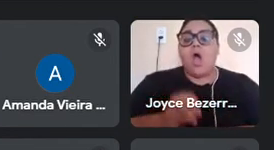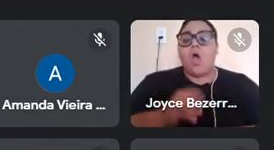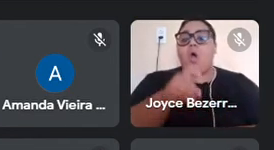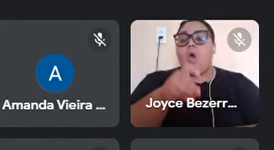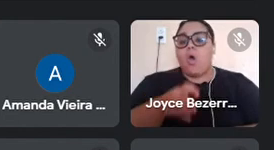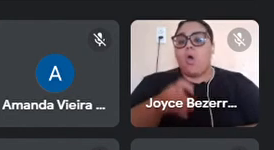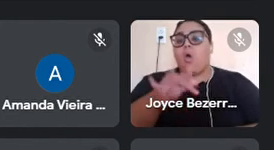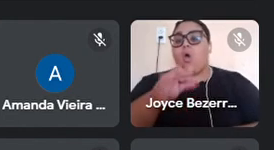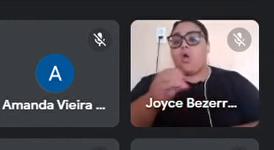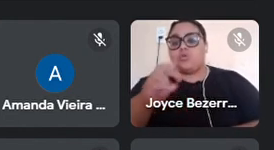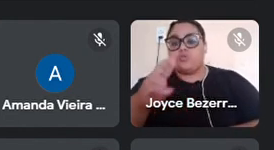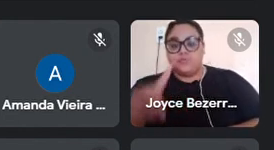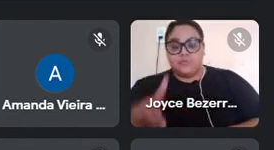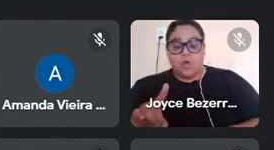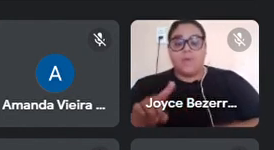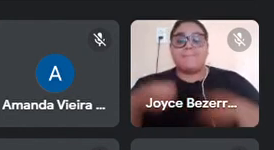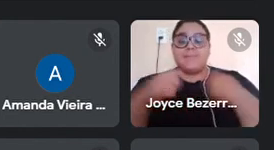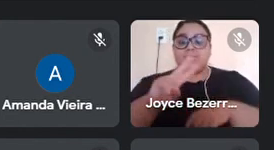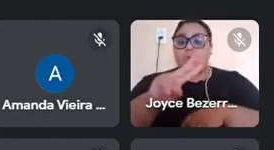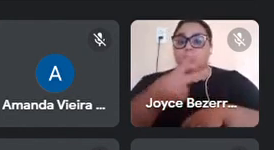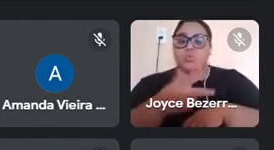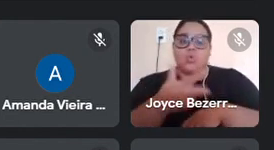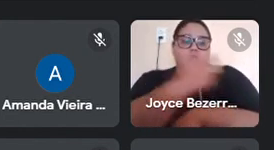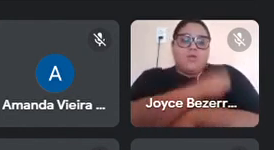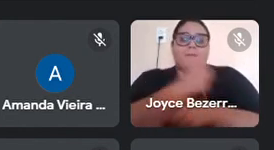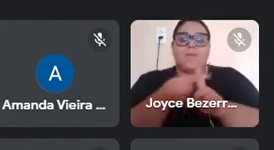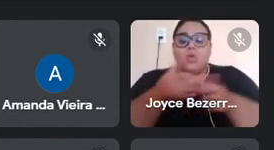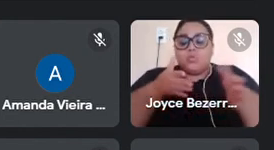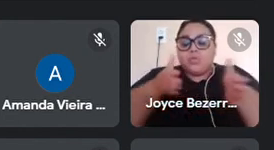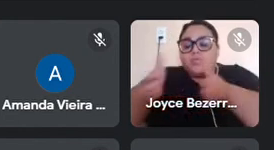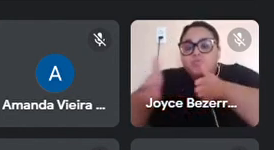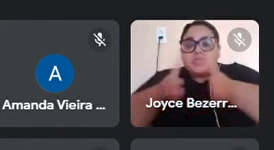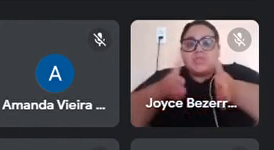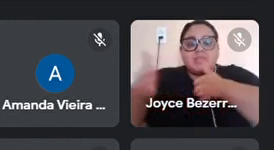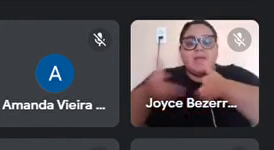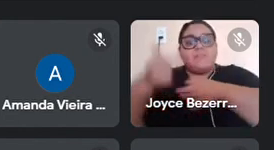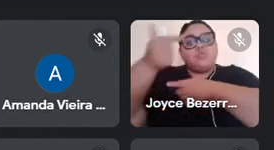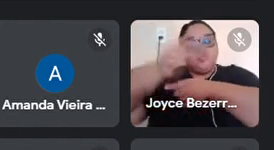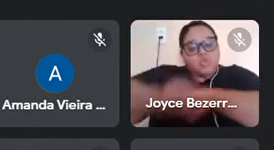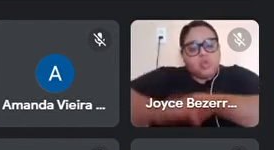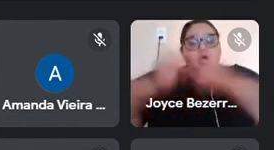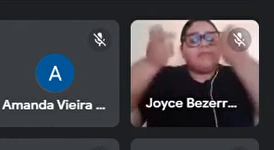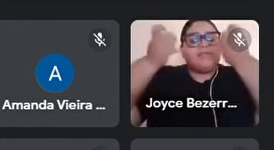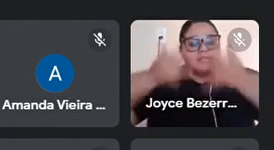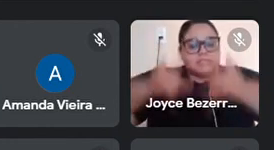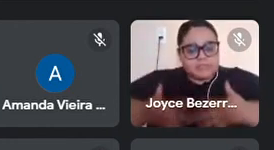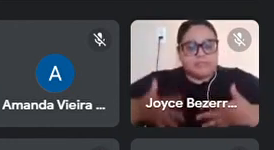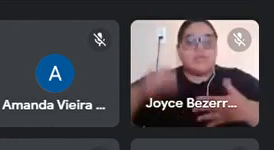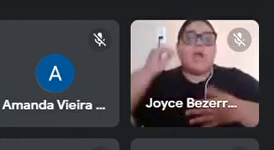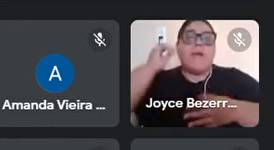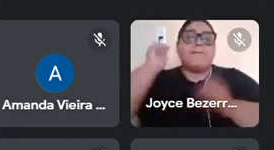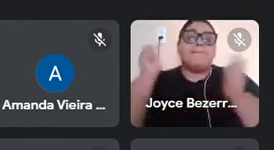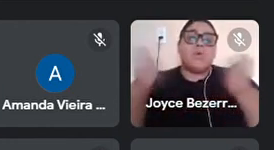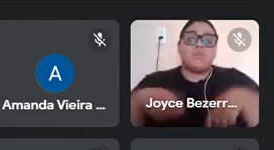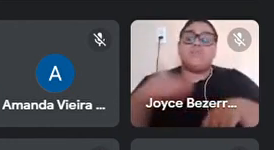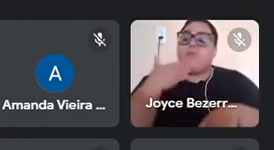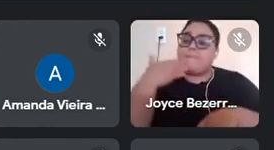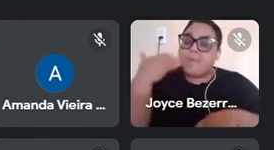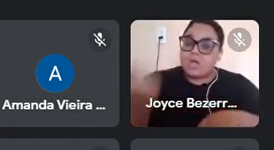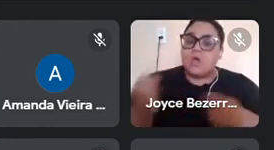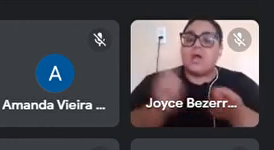2 doses, né? Por quê? Porque não teve o tempo de síntese, mais uma vez, repetindo, né? Para otimizar a